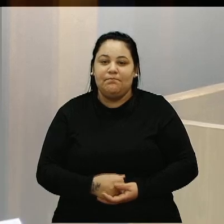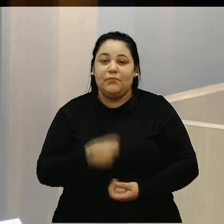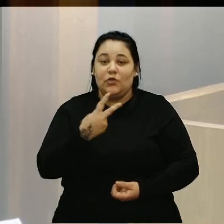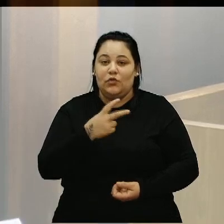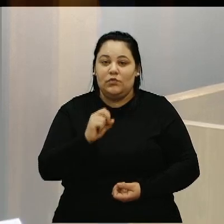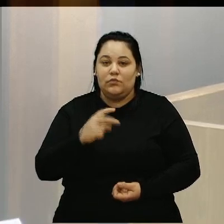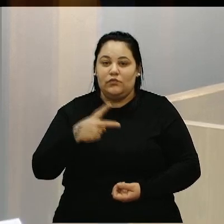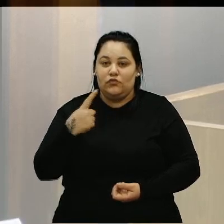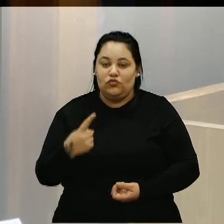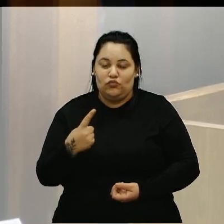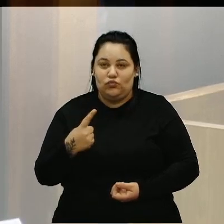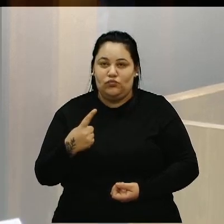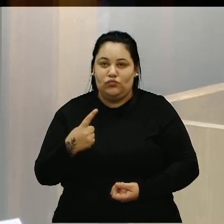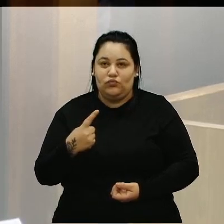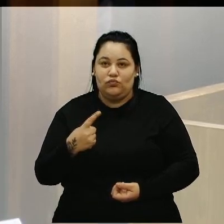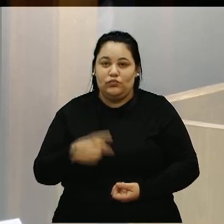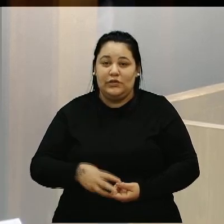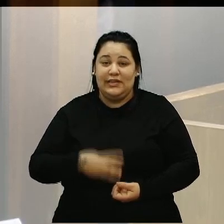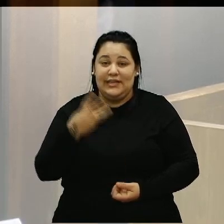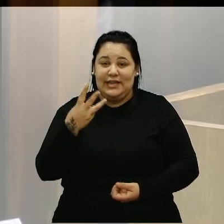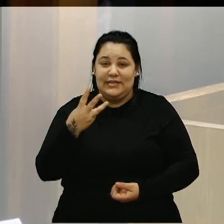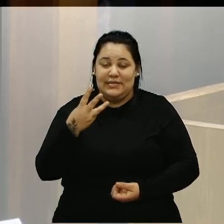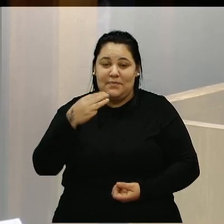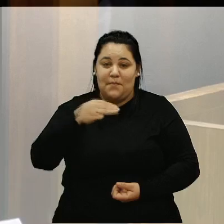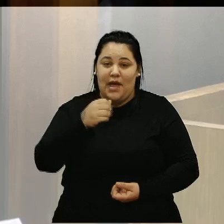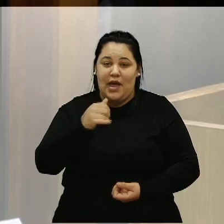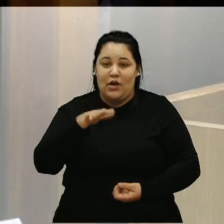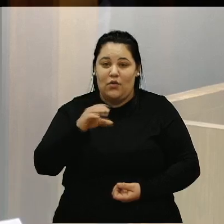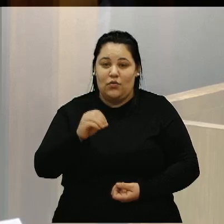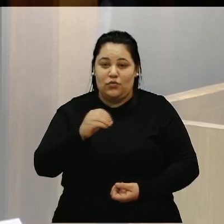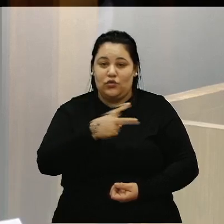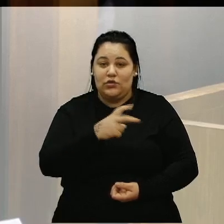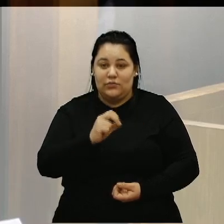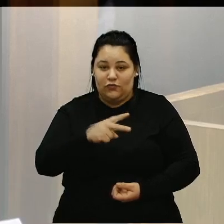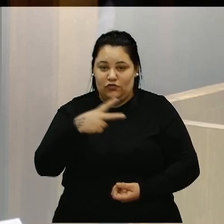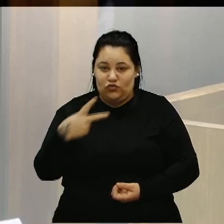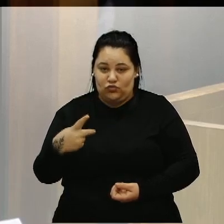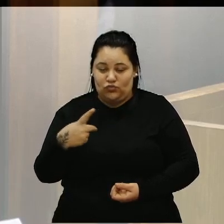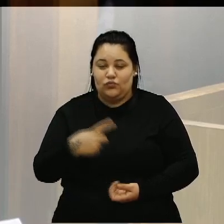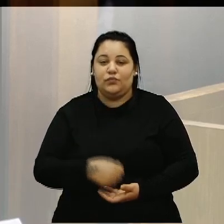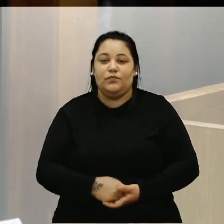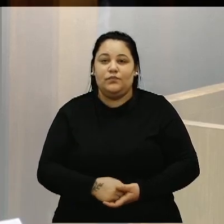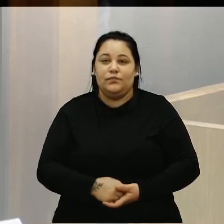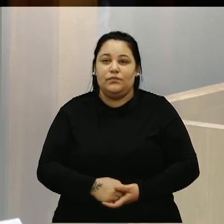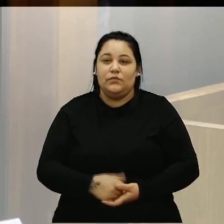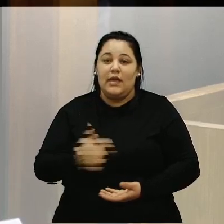2021, 3 de maio de 2021, eu subi nessa tribuna,